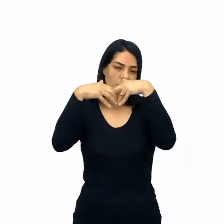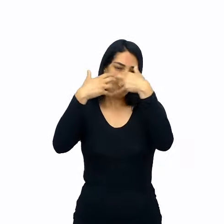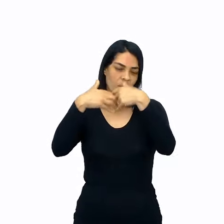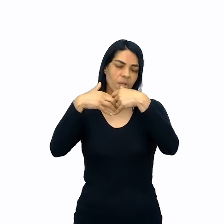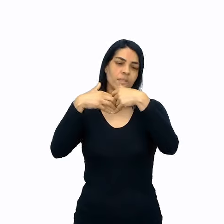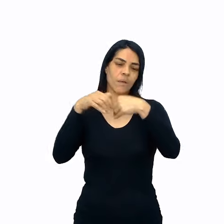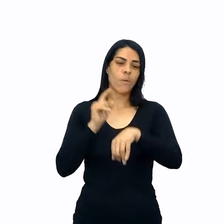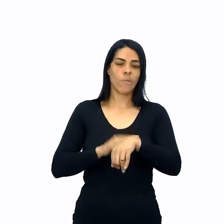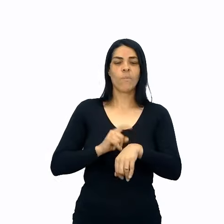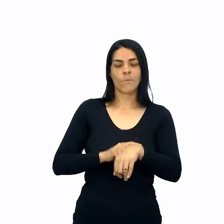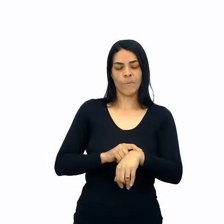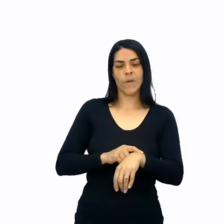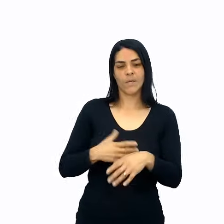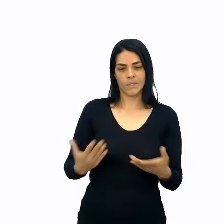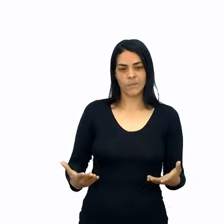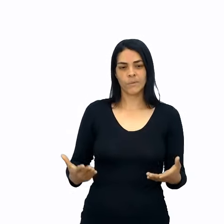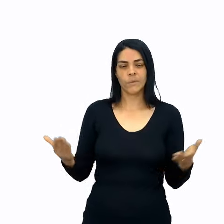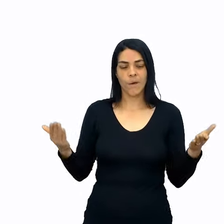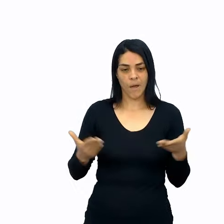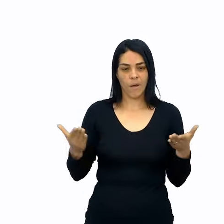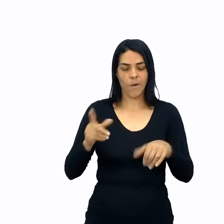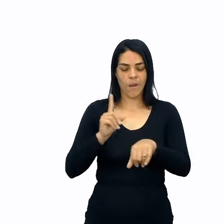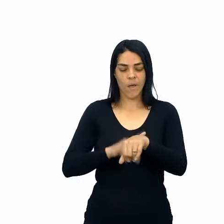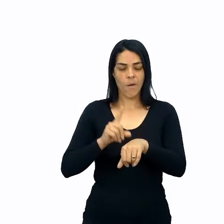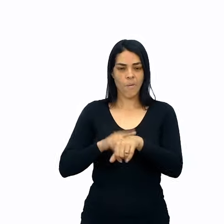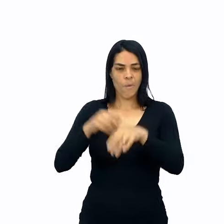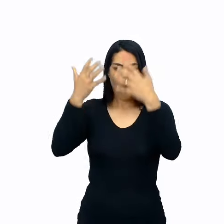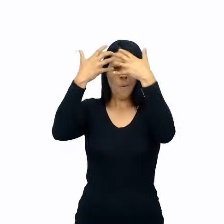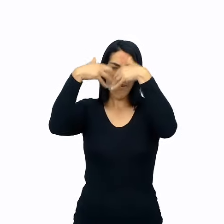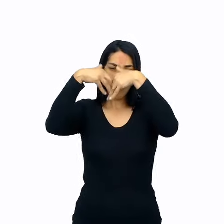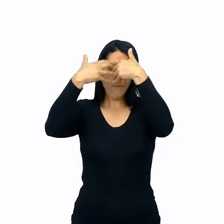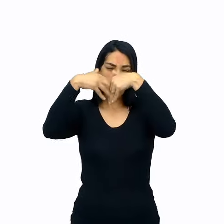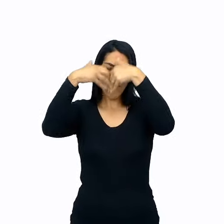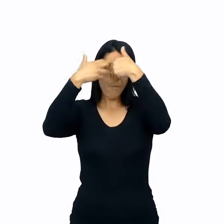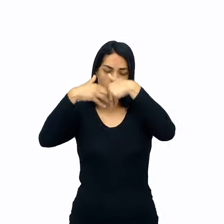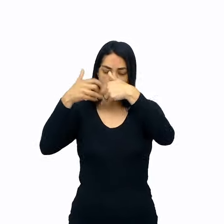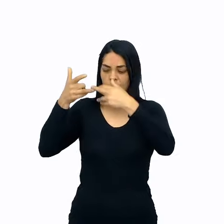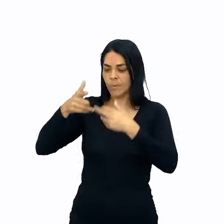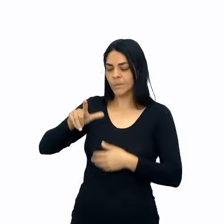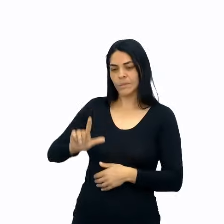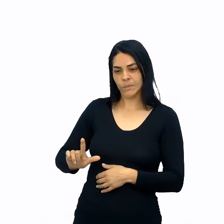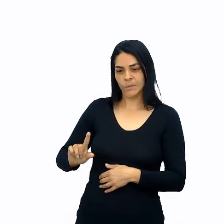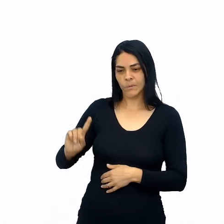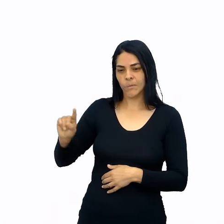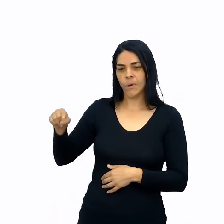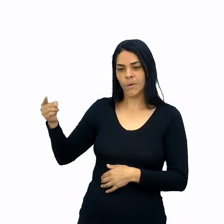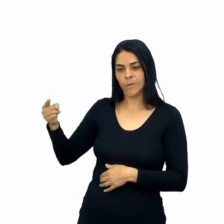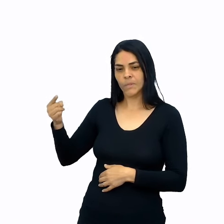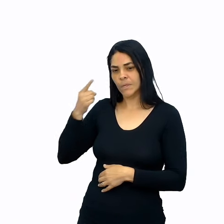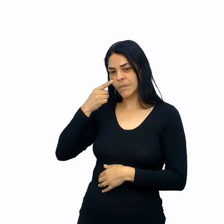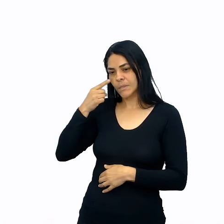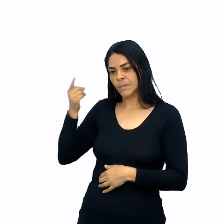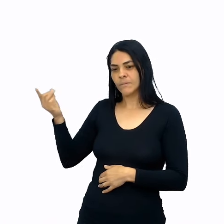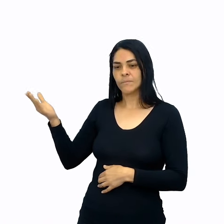para o momento de reflexão, a retomada, retomando aqui, é a próxima tela, por favor.